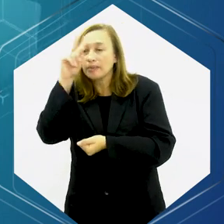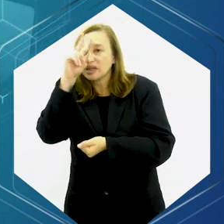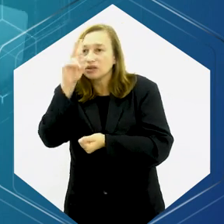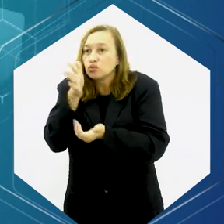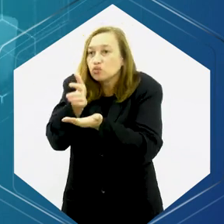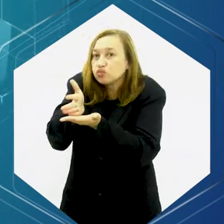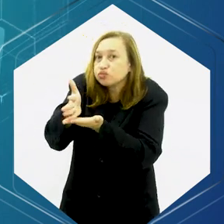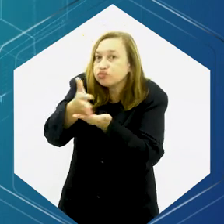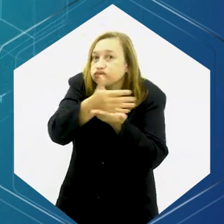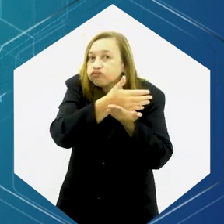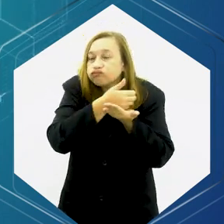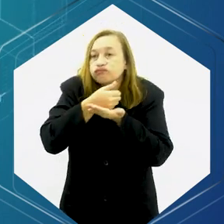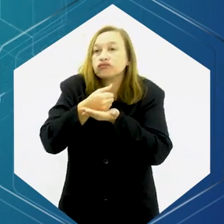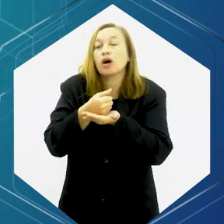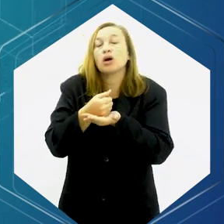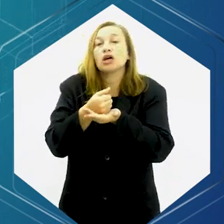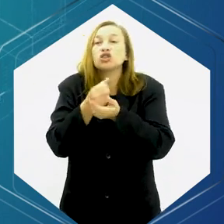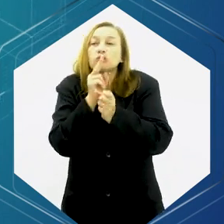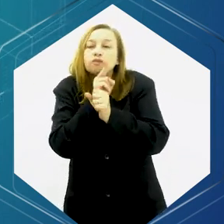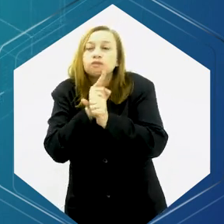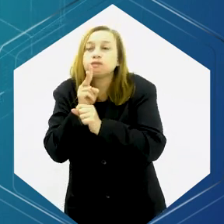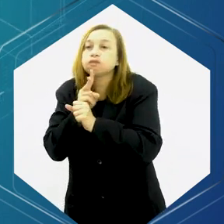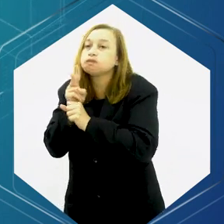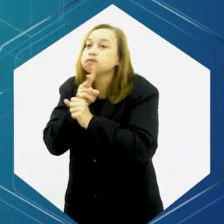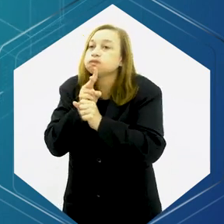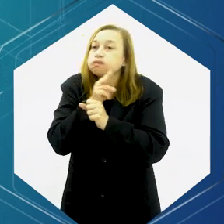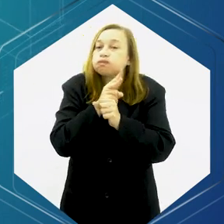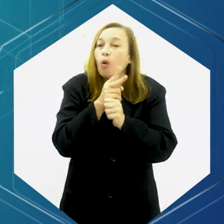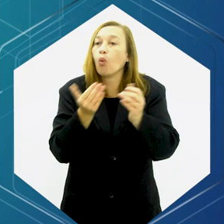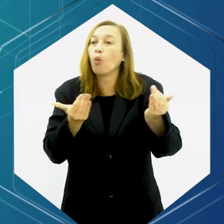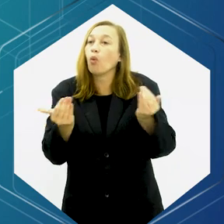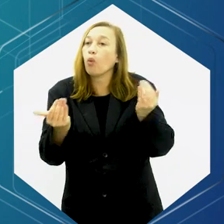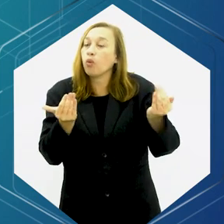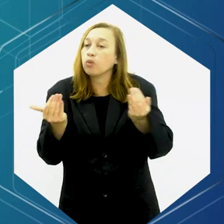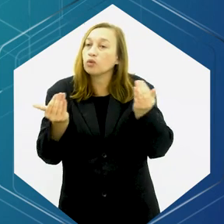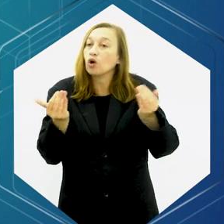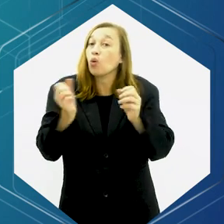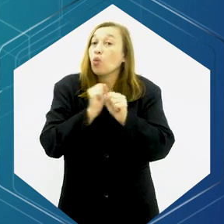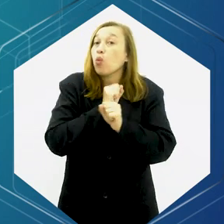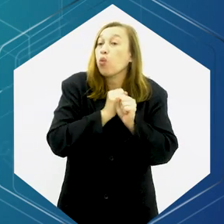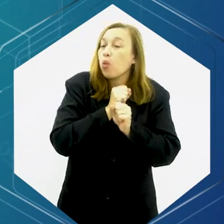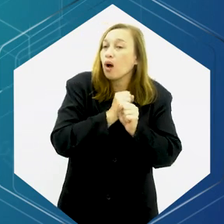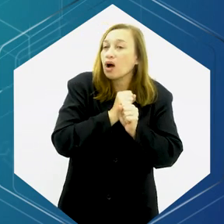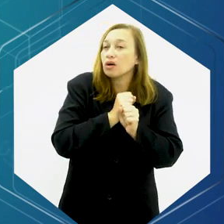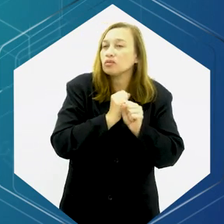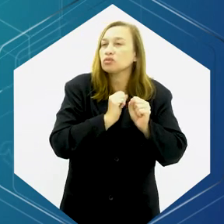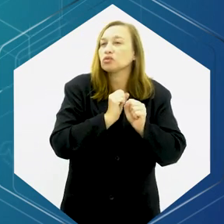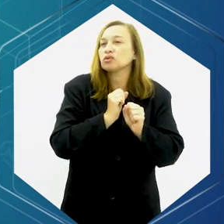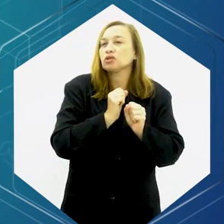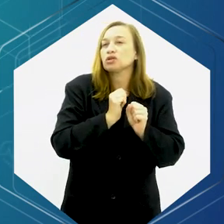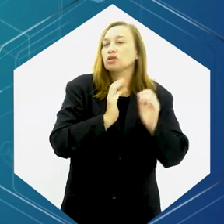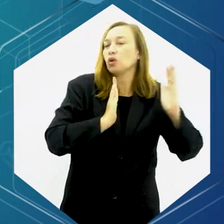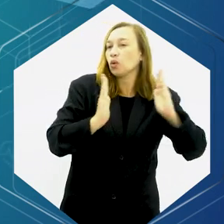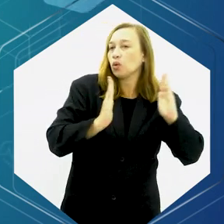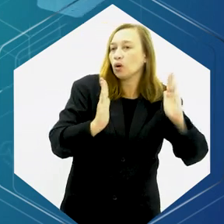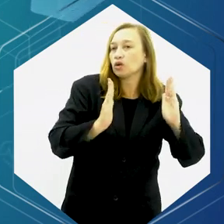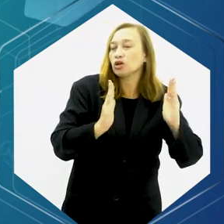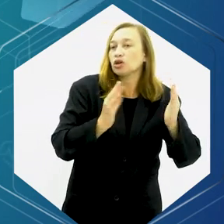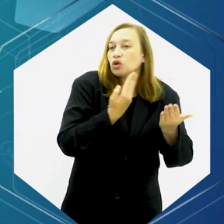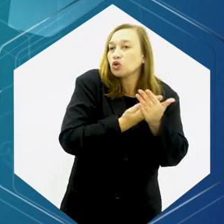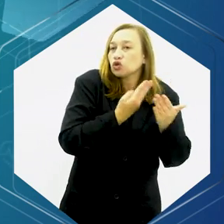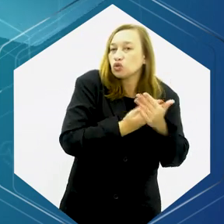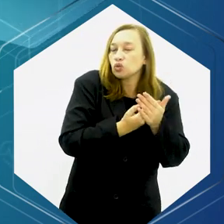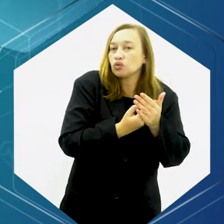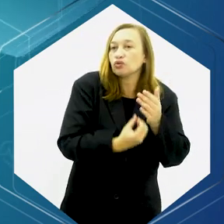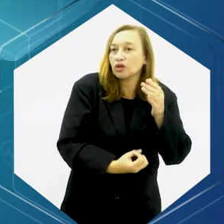né que esses resultados a gente eh procurou eh comparar eh o ano né Mais ou menos ali do ano que o estudo